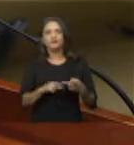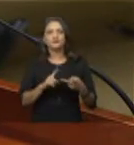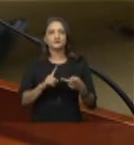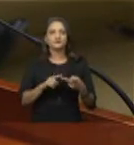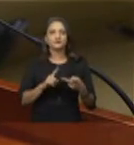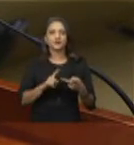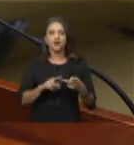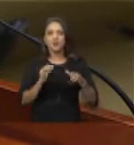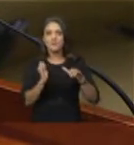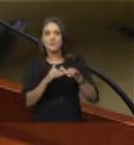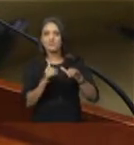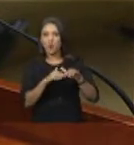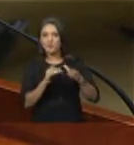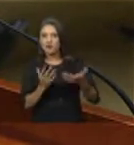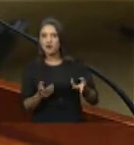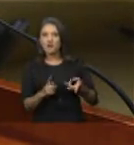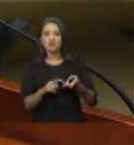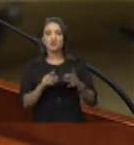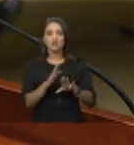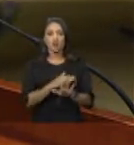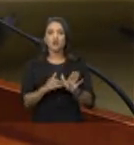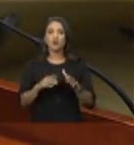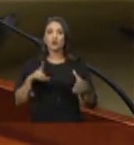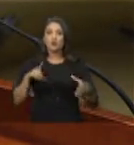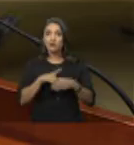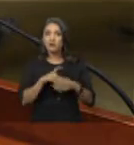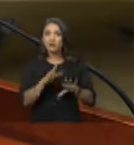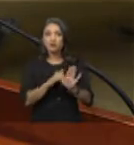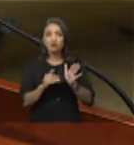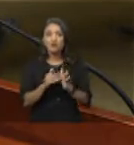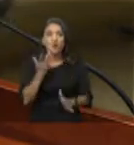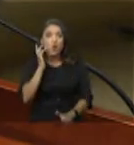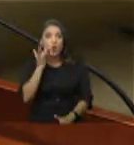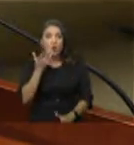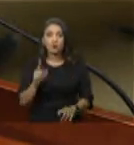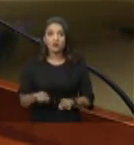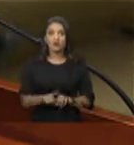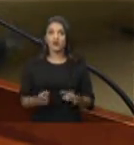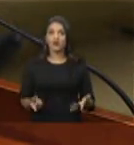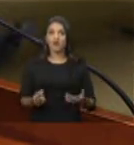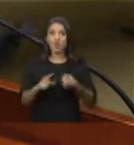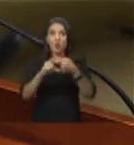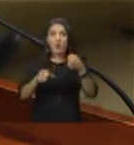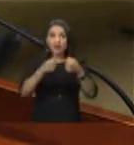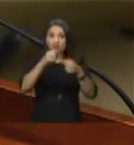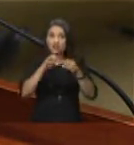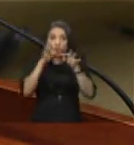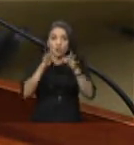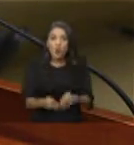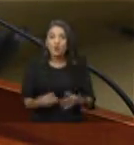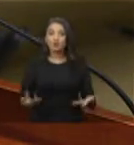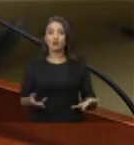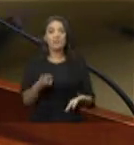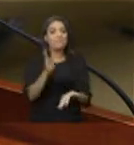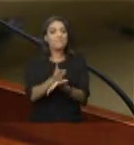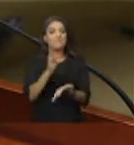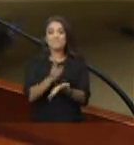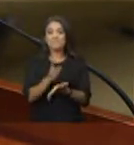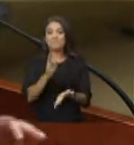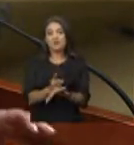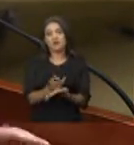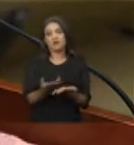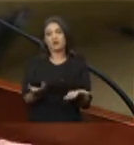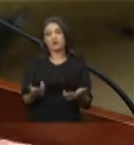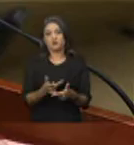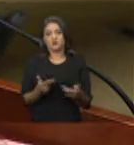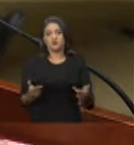caderneta de poupança tudo inclusive ouro é o artigo inteiro é o mesmo artigo e o mesmo